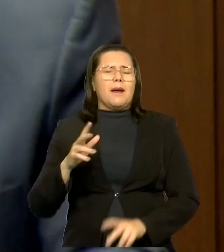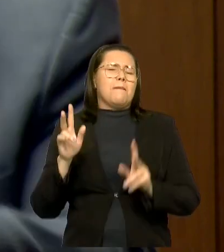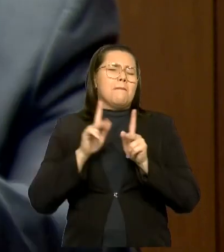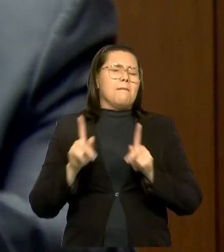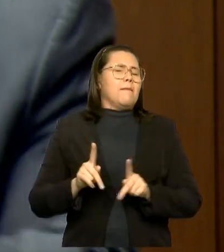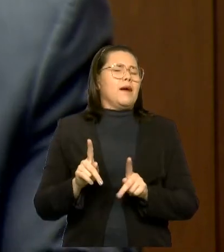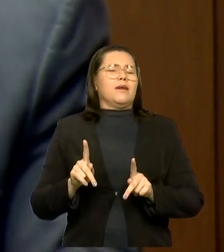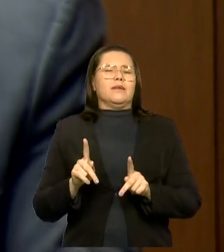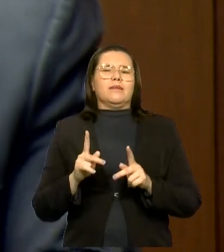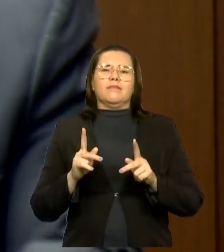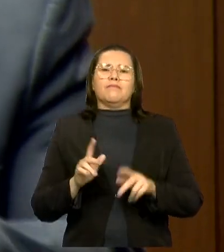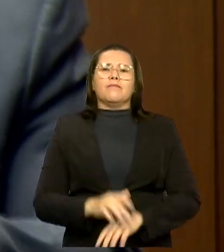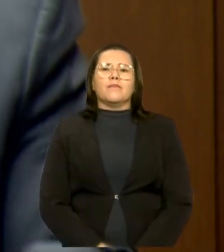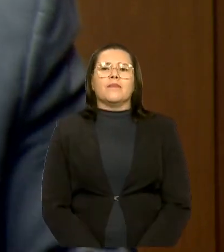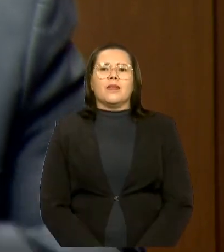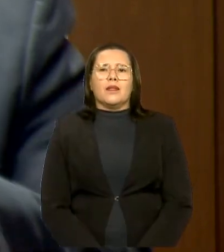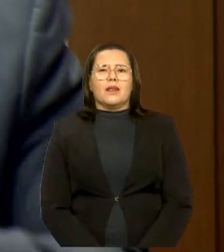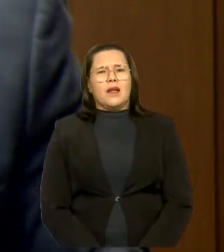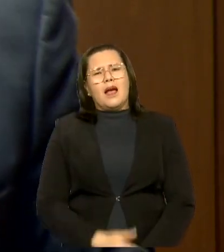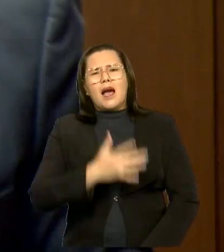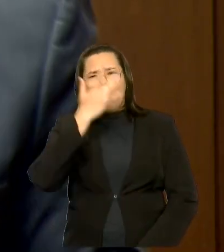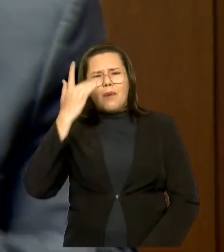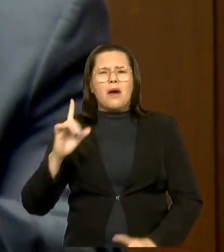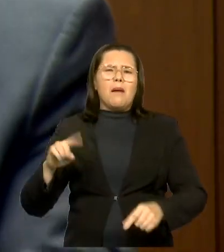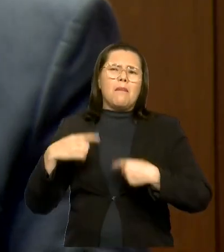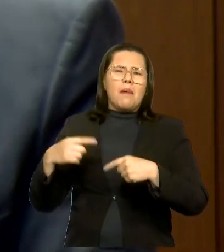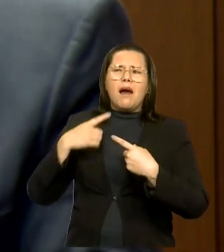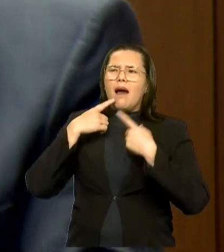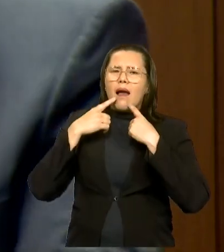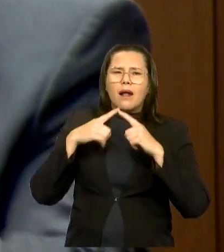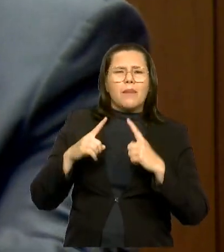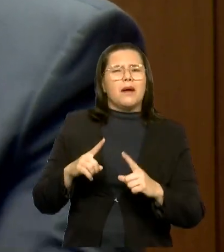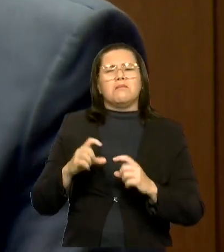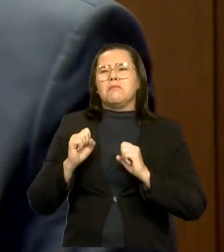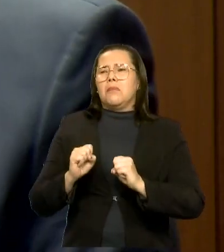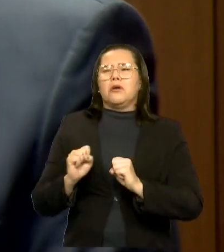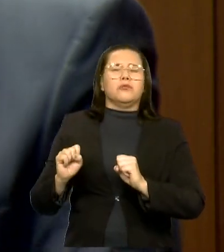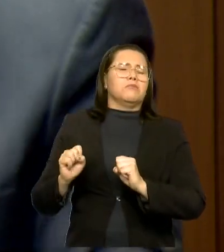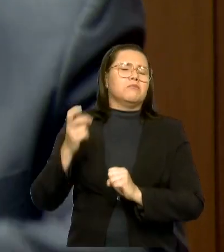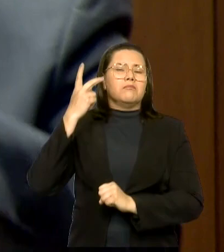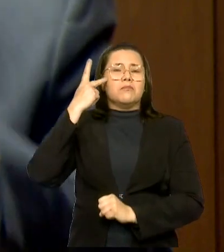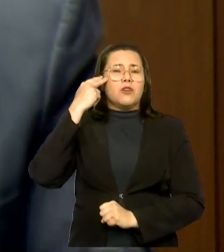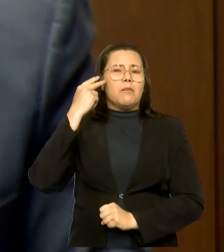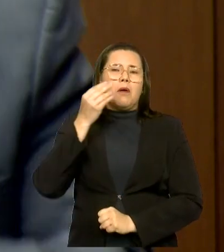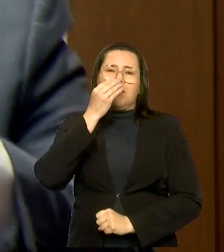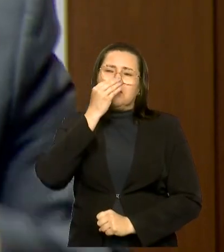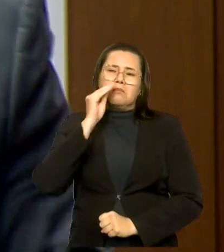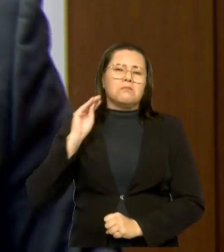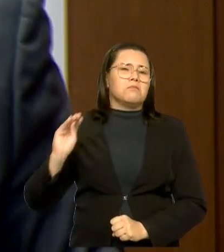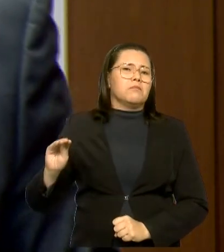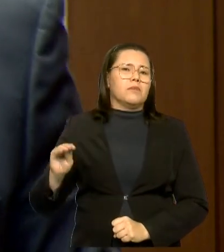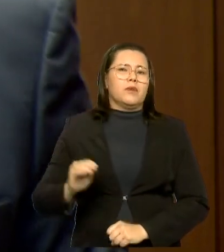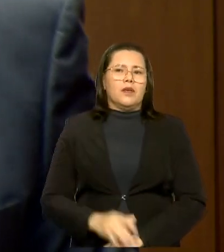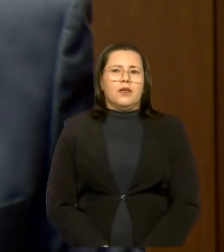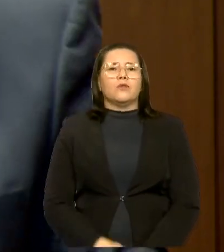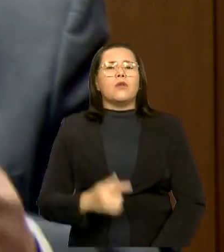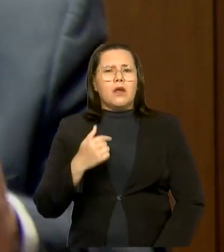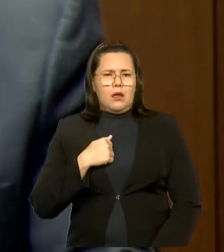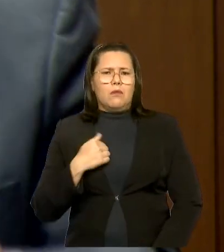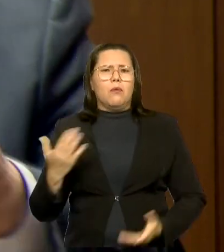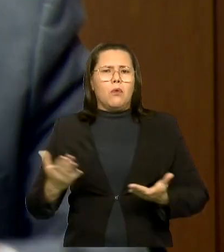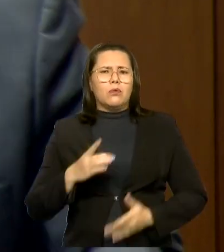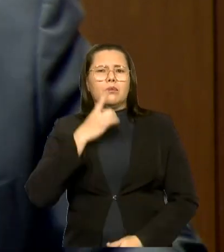frente, mas defenderei o povo do Maranhão. Aqui estou por conta deles. E aqui ocupa a tribuna por conta